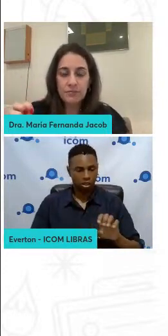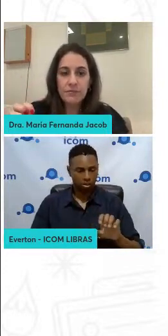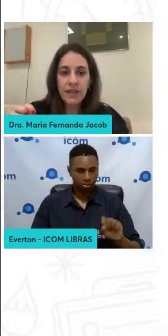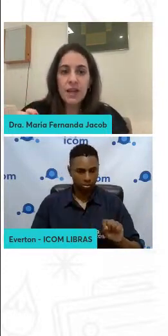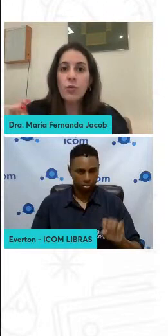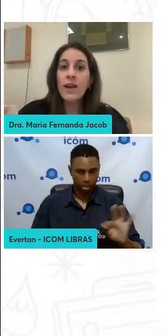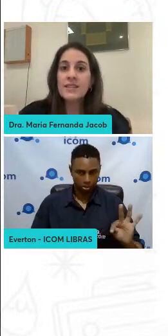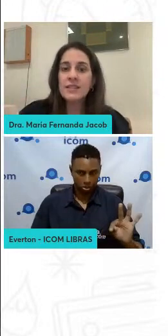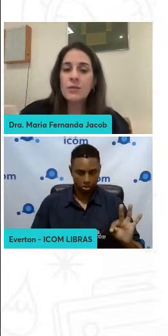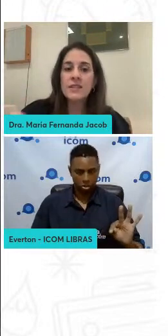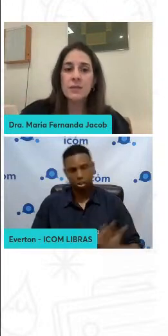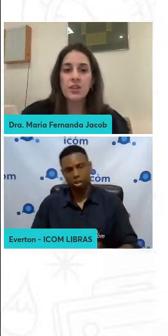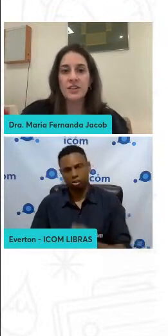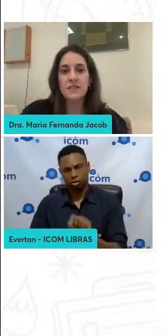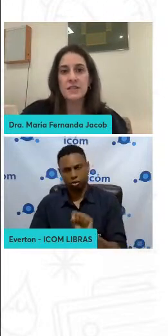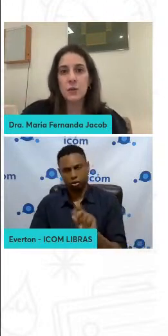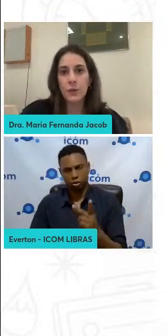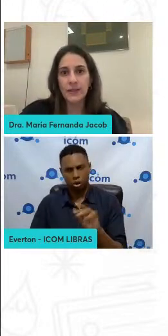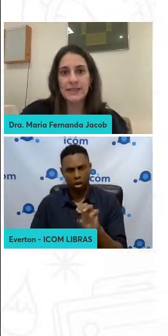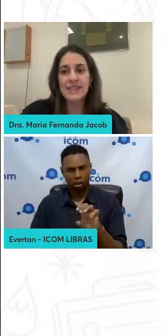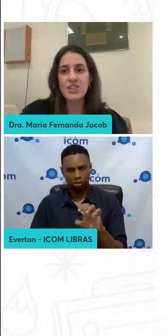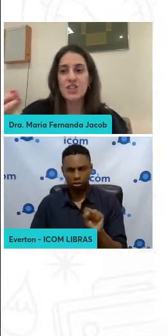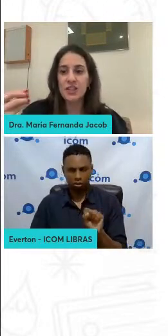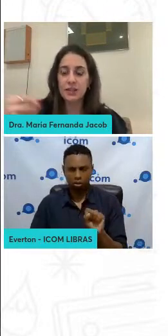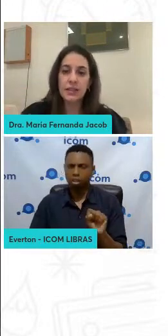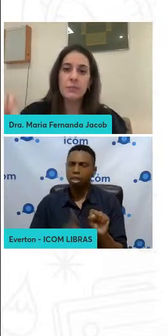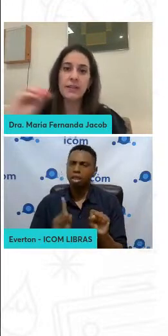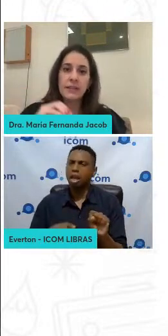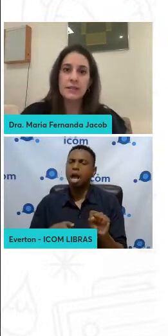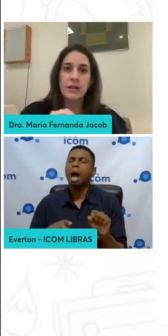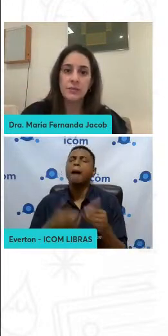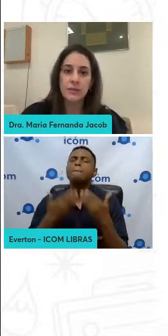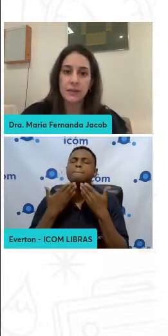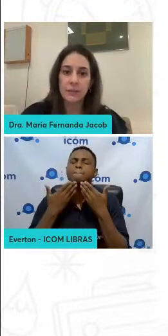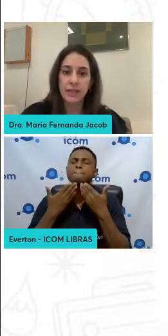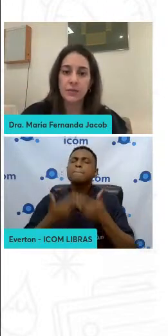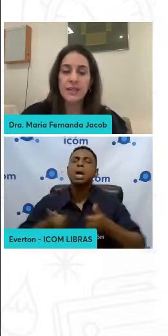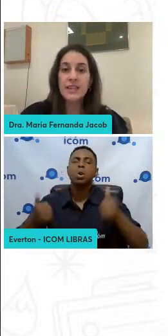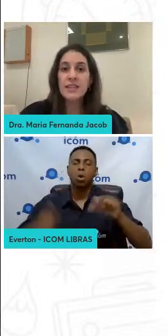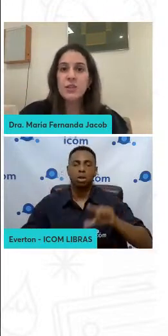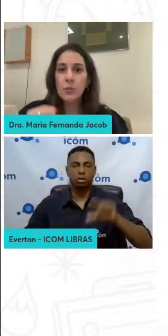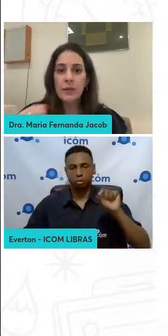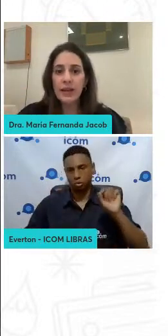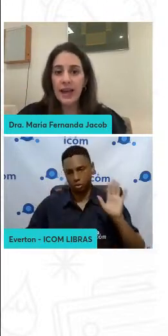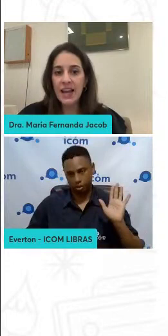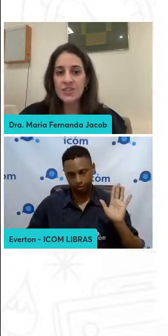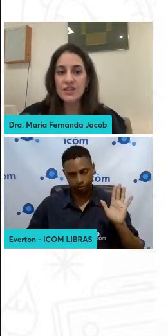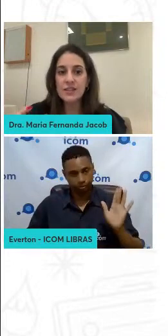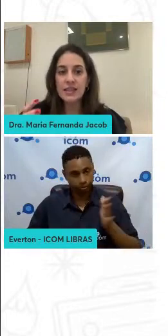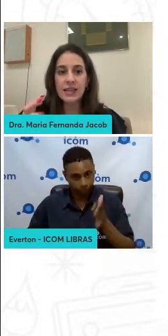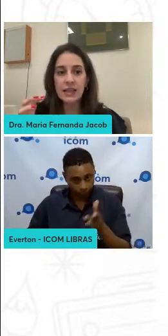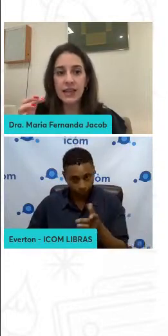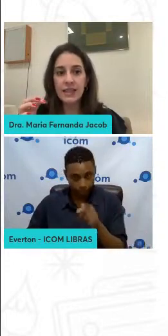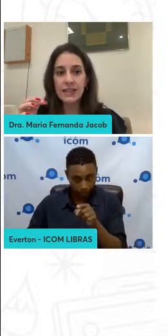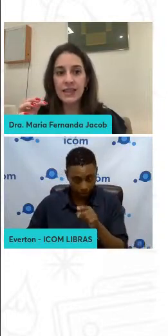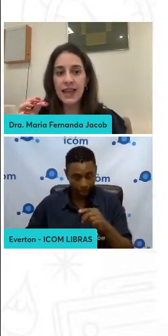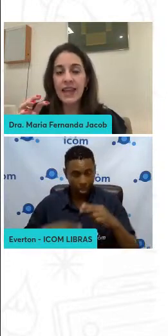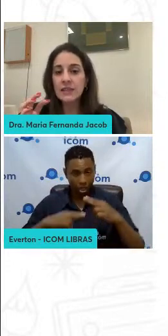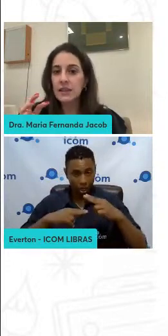escolha. Quais são as melhores escolhas que a gente tem que ter para traçar um tratamento? E o Pilates,